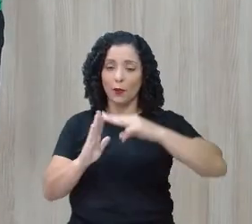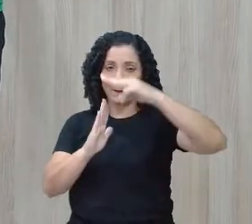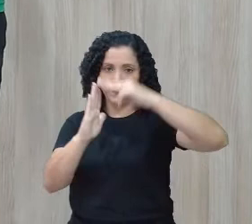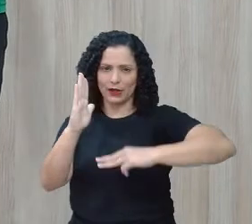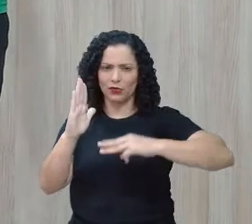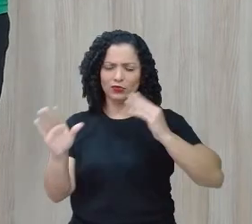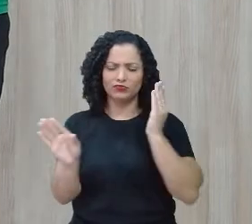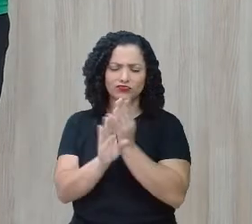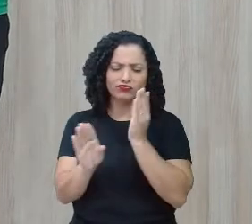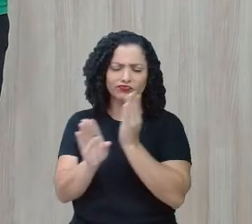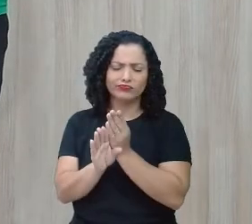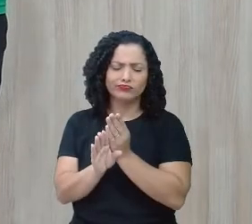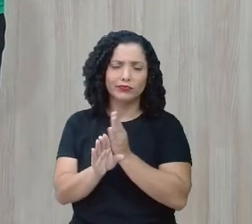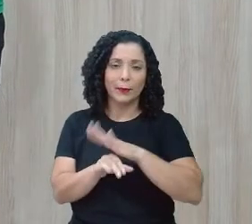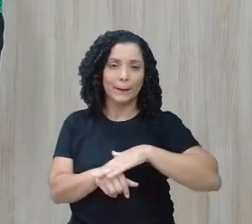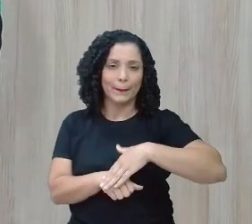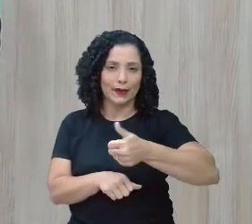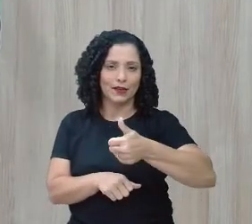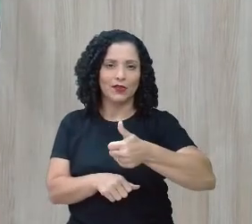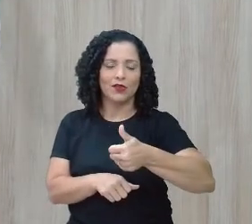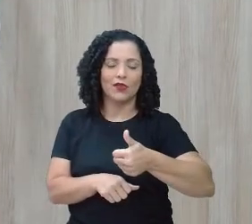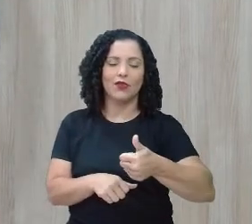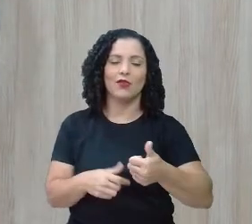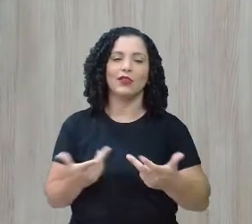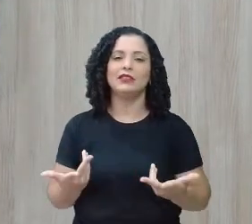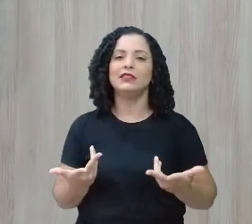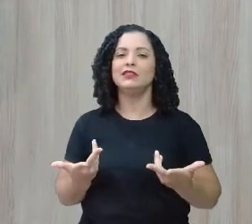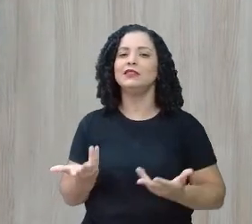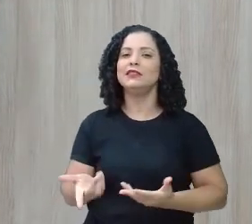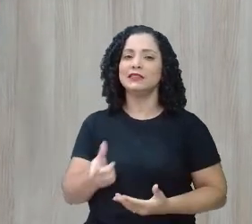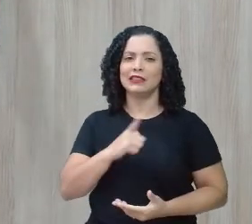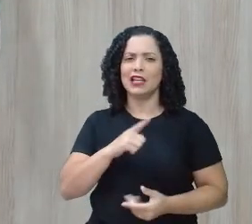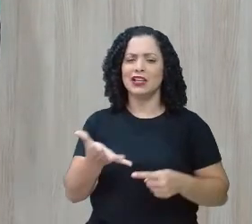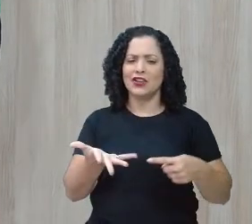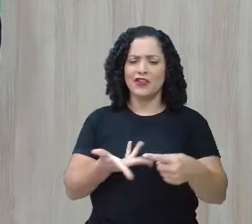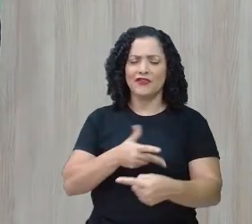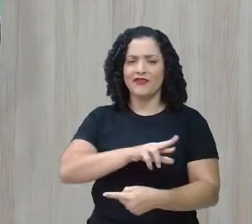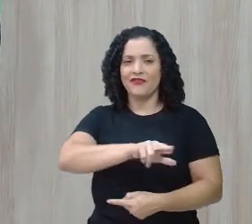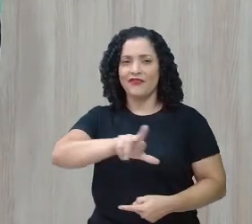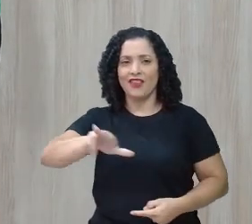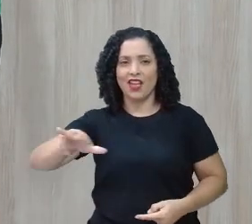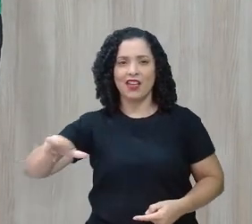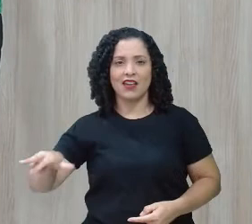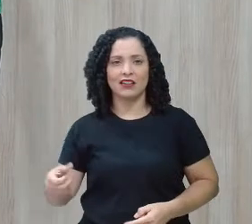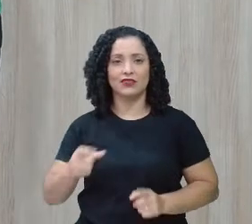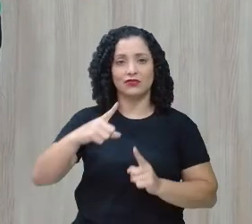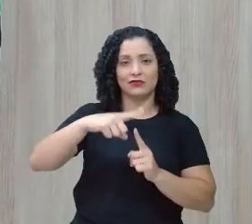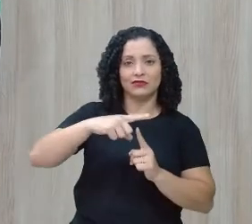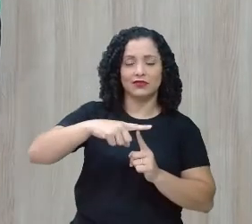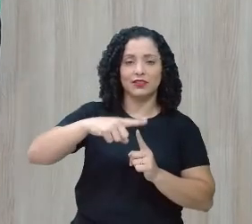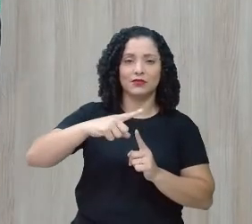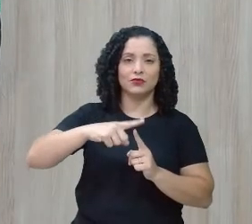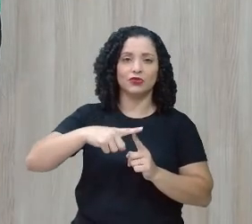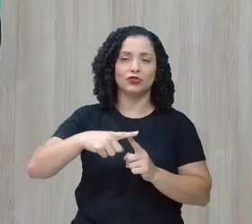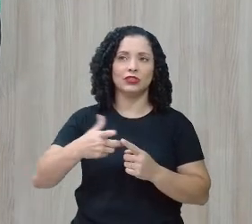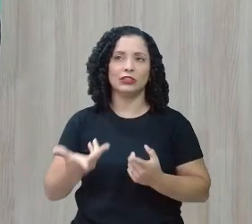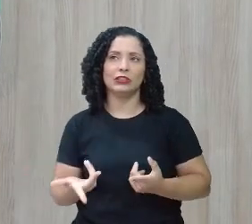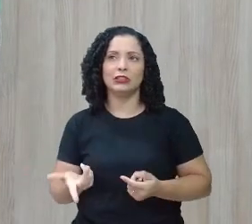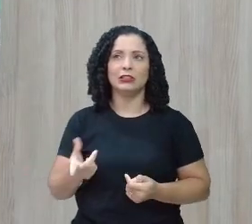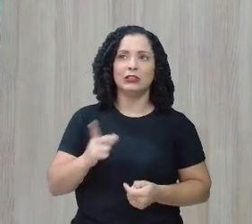mais conveniente, certo? E a gente vai encontrar aí problemas e situações e questões também que você